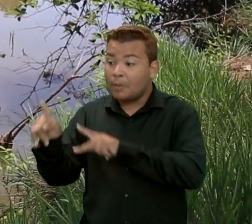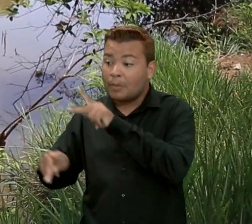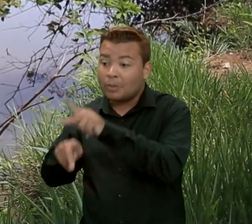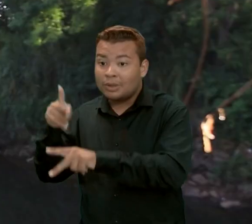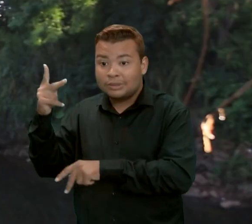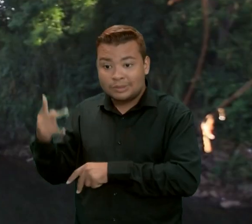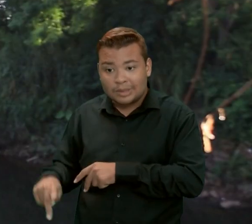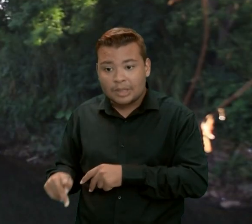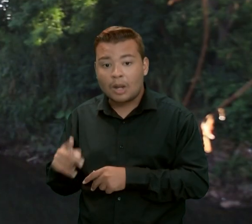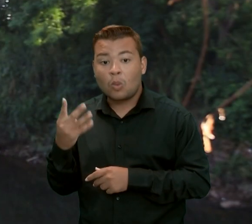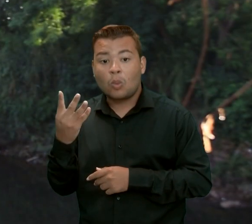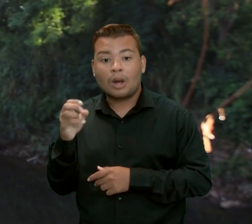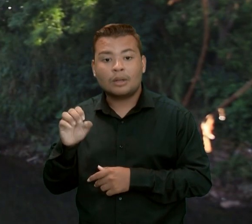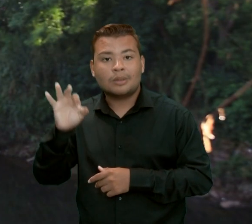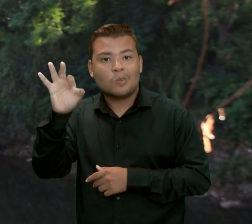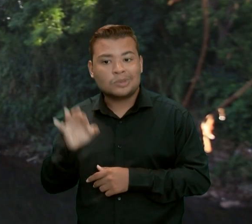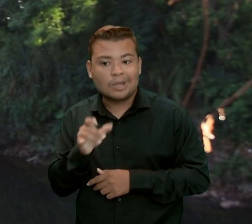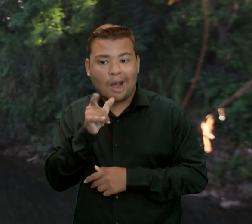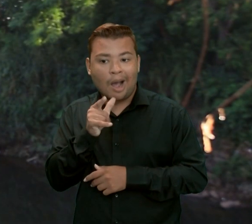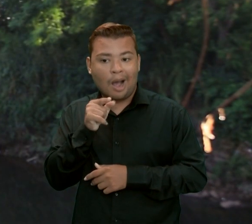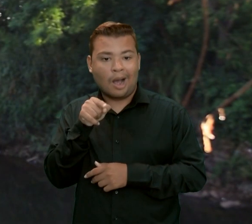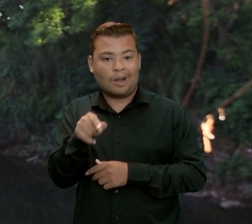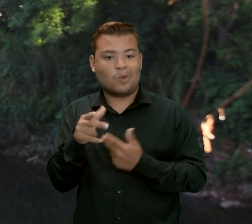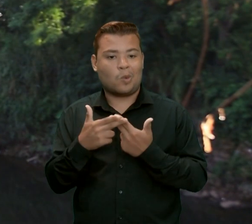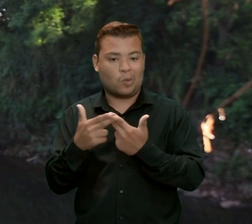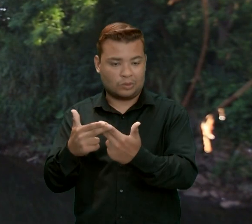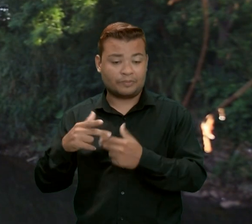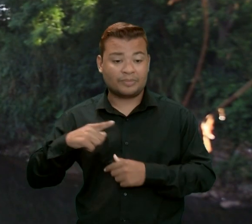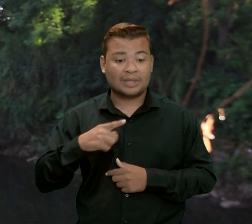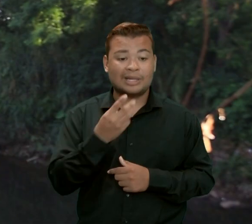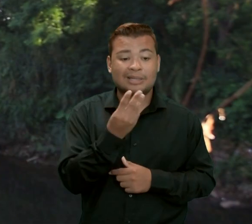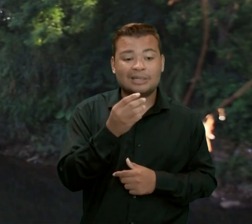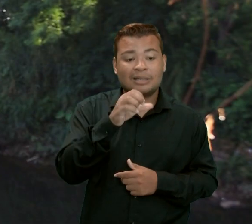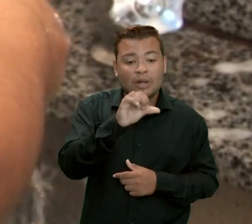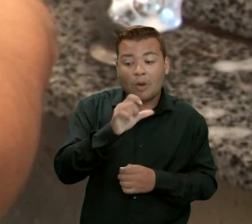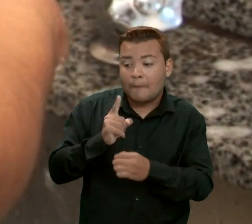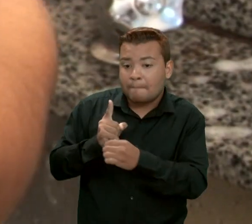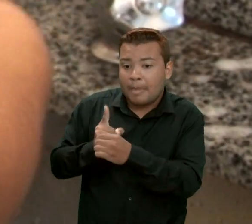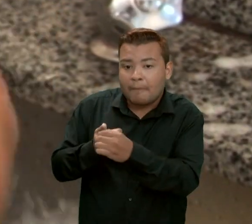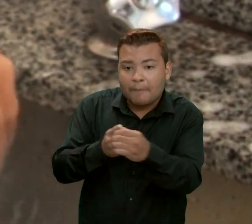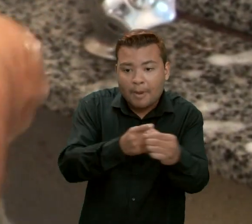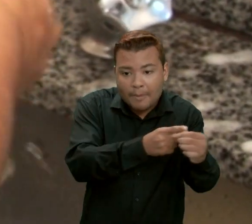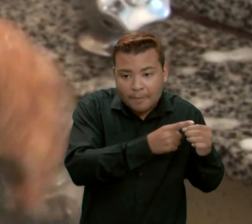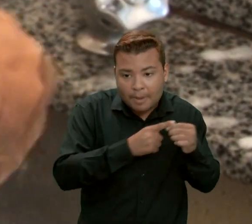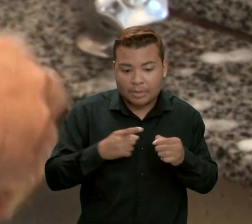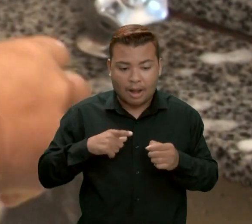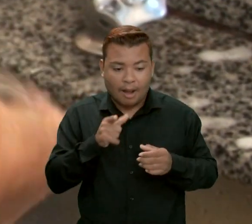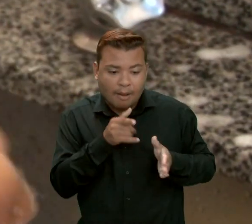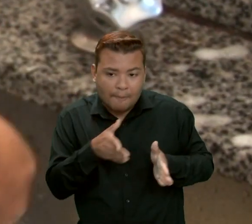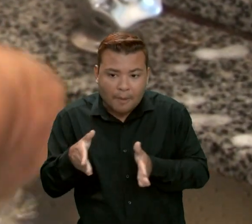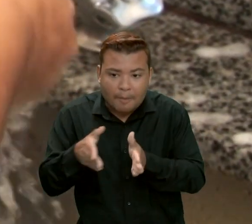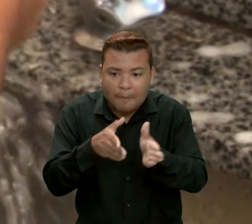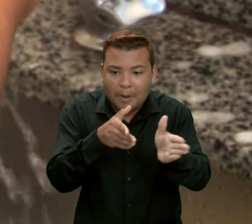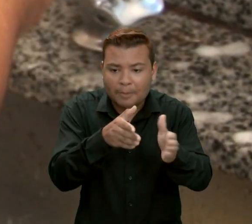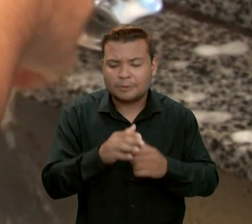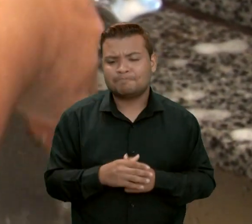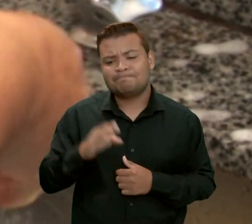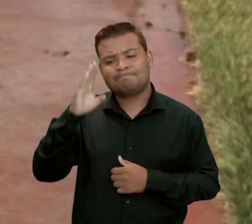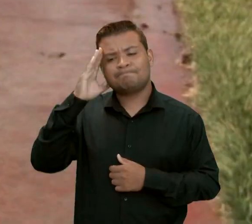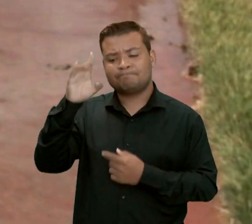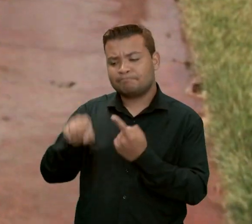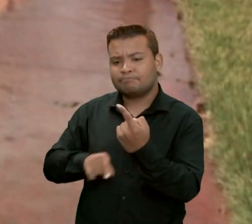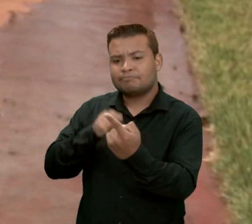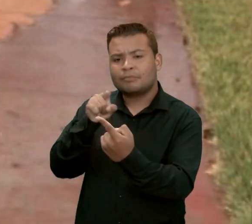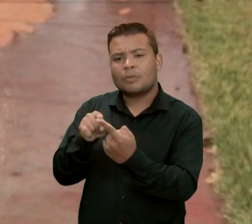do estado. São 39 municípios abastecidos por ele. O principal uso é destinado a